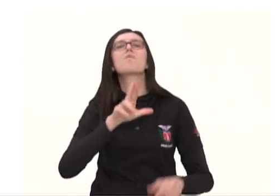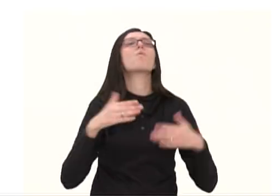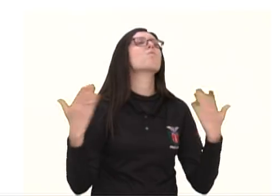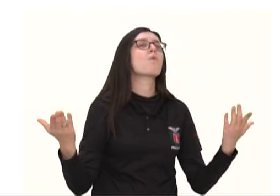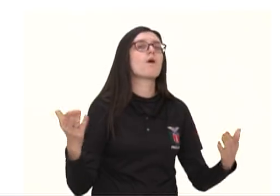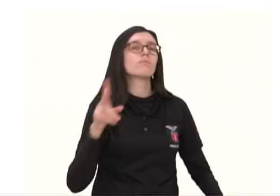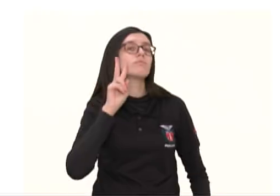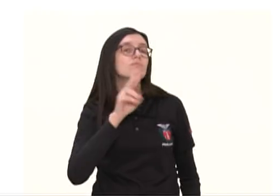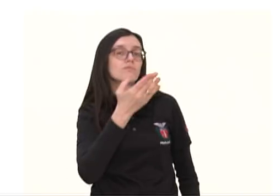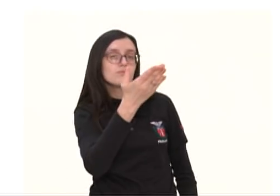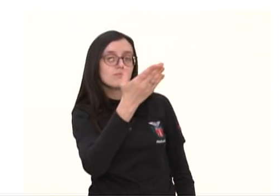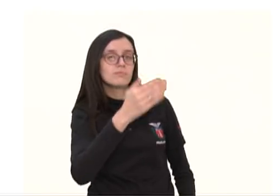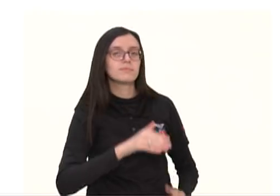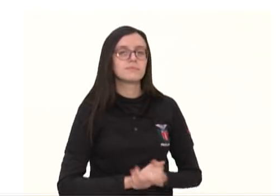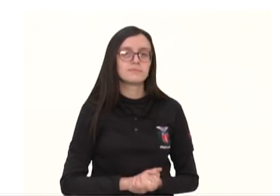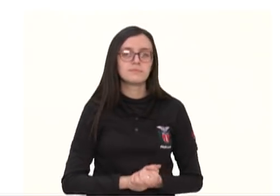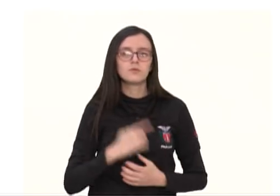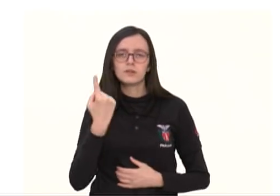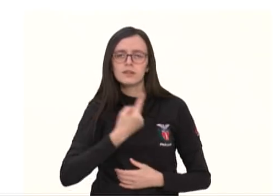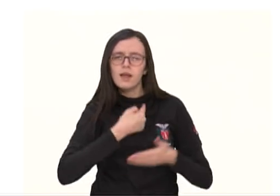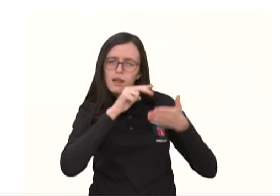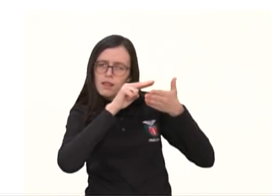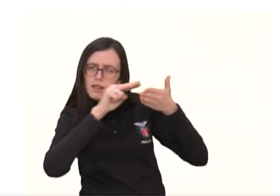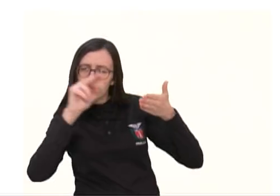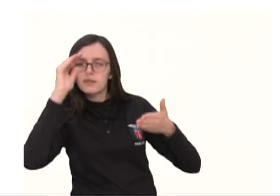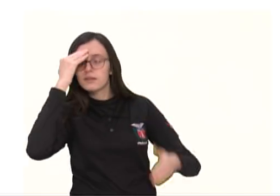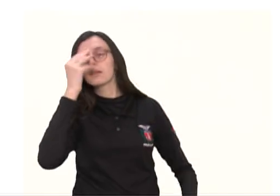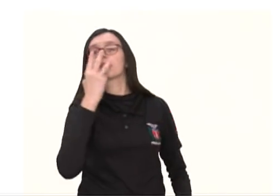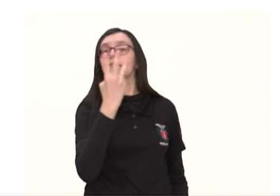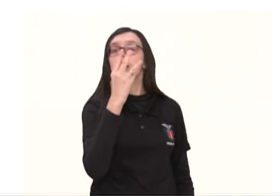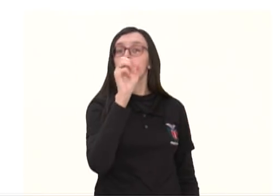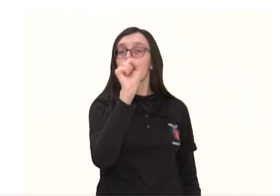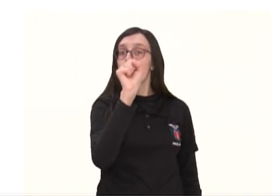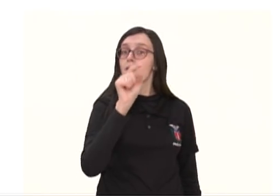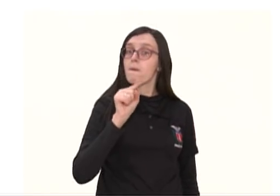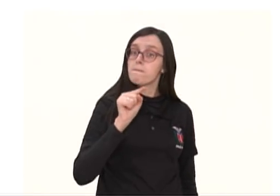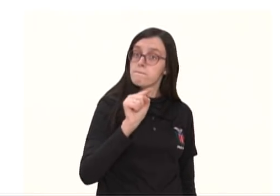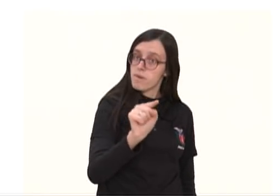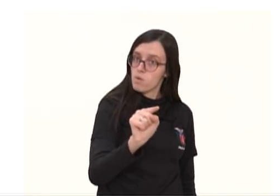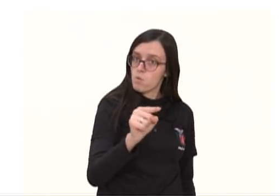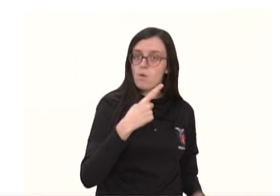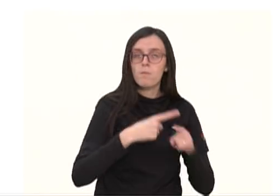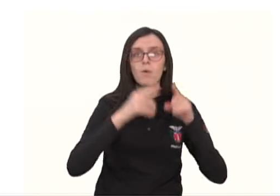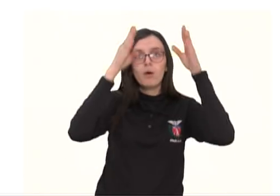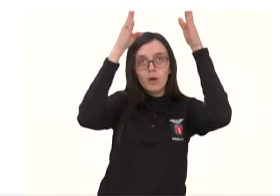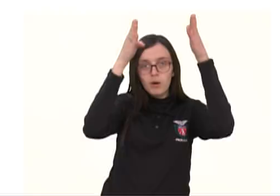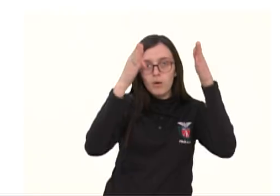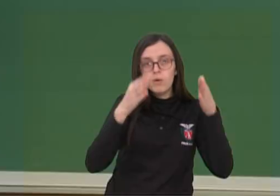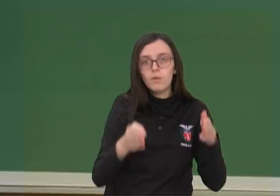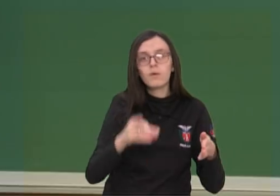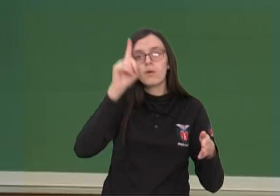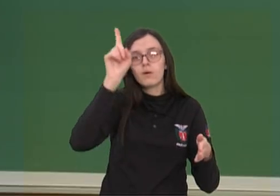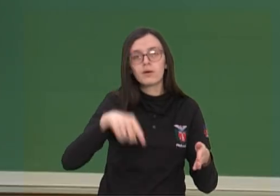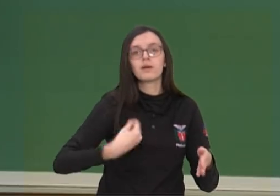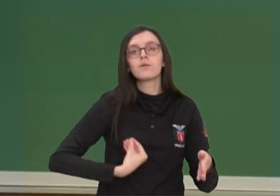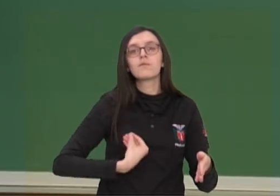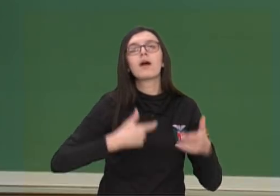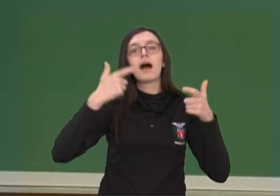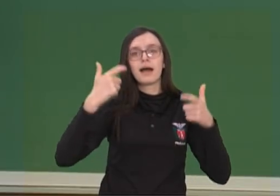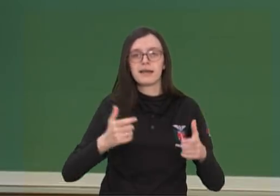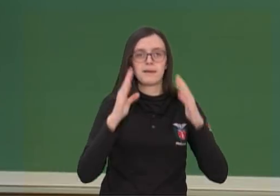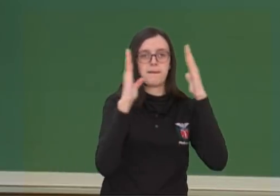3.493 vai dar que número? Vamos fazer a leitura? 38.000, porque está na ordem aqui na classe